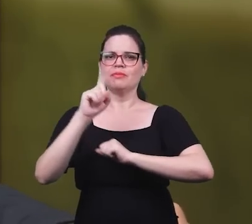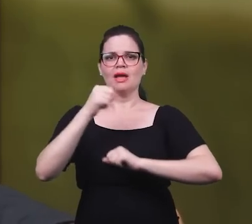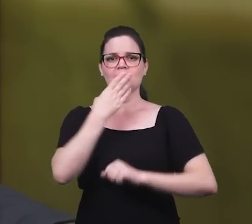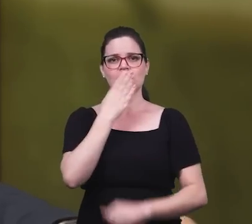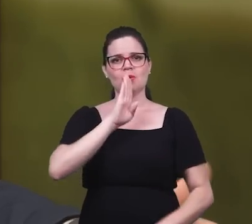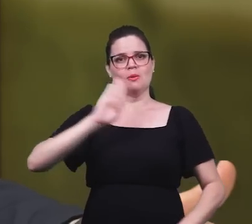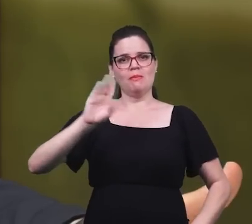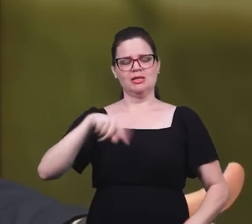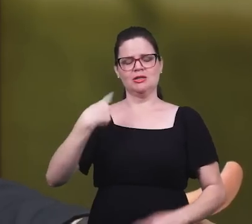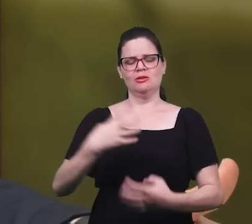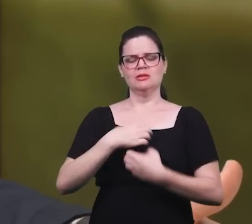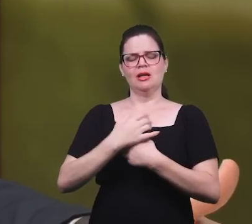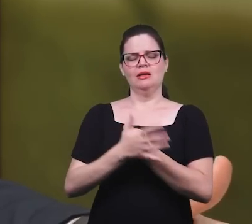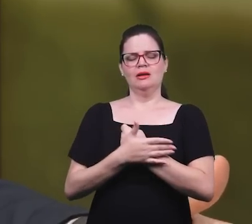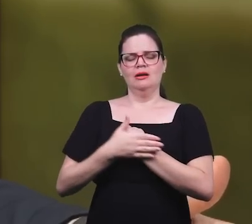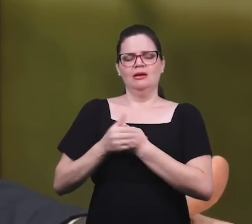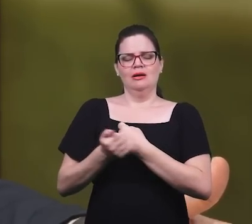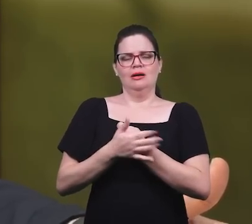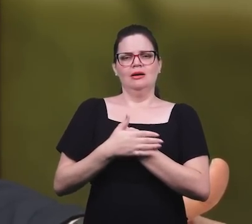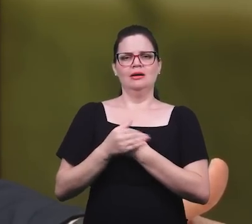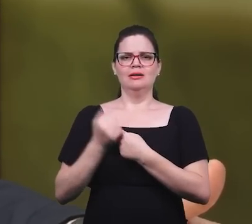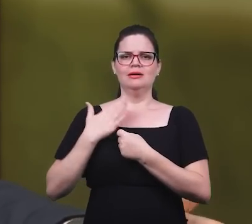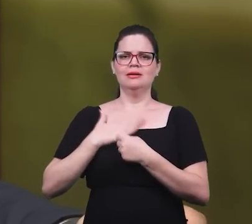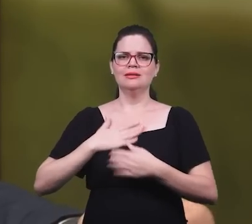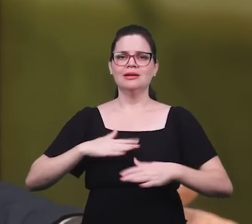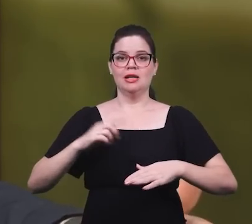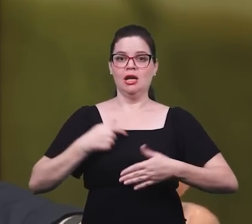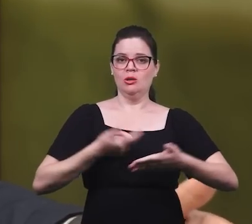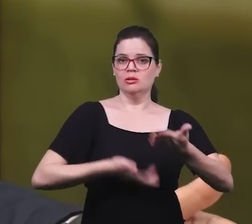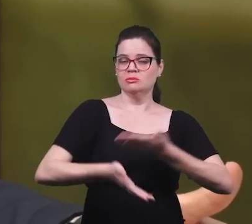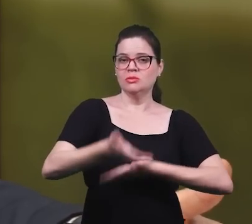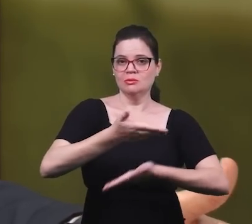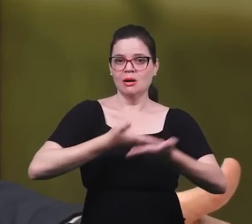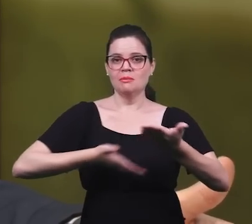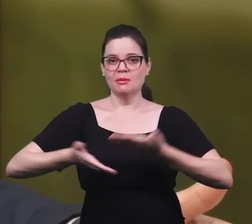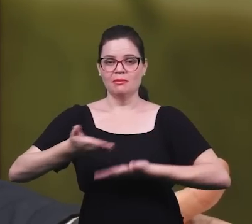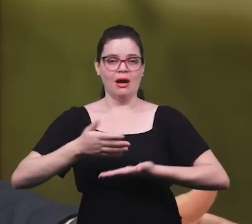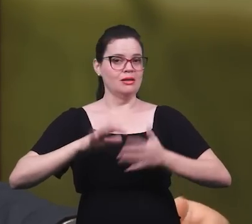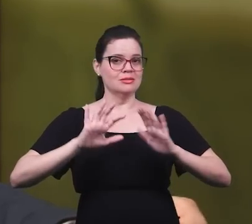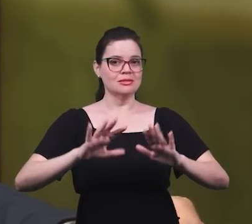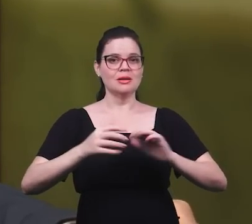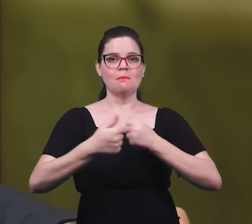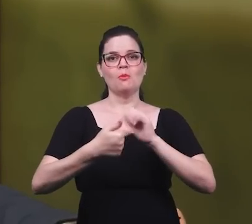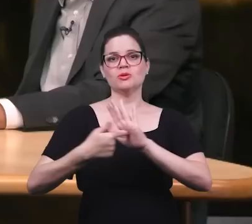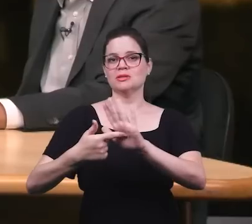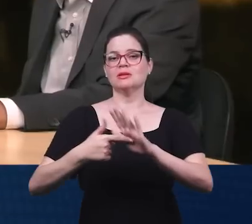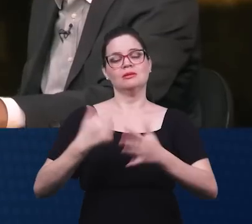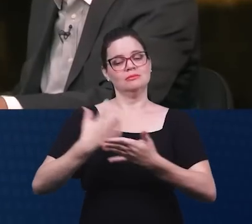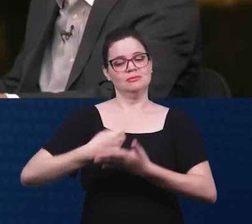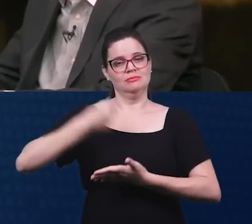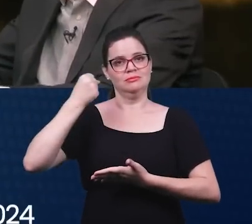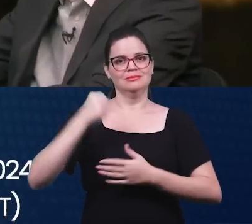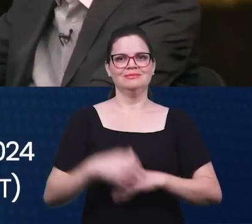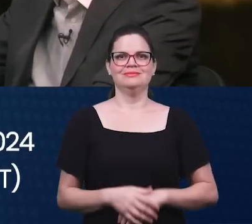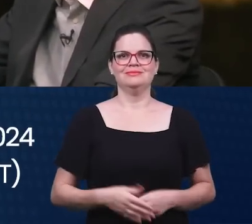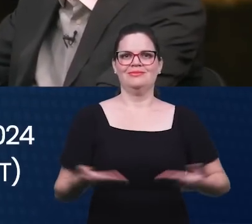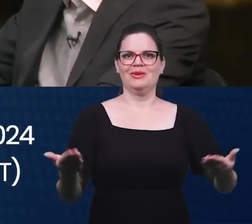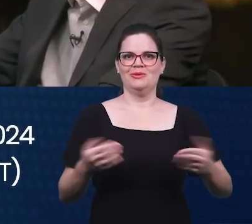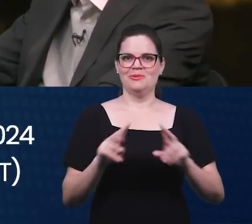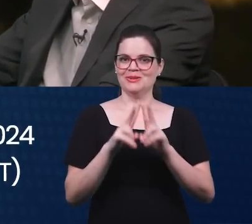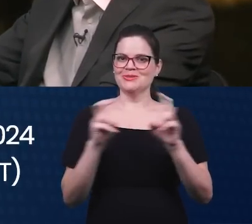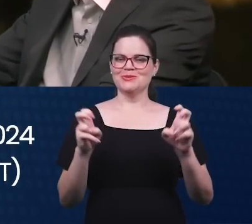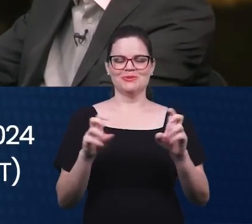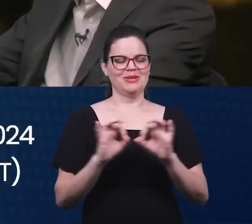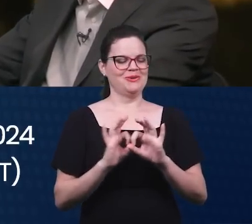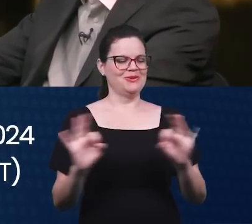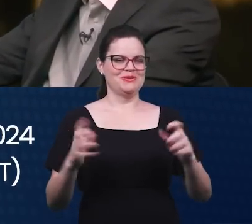Senhor na eternidade. Maravilha. É o que traz consolo ao nosso coração, né? Consolai-vos uns aos outros com essas palavras. Olha, o assunto é realmente